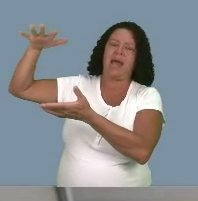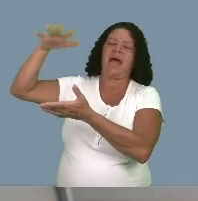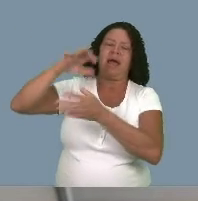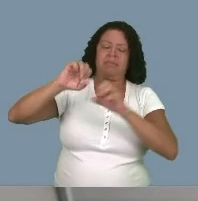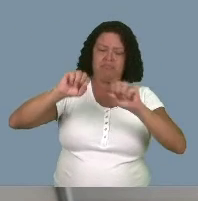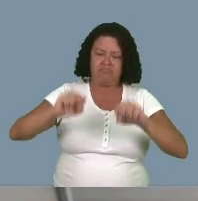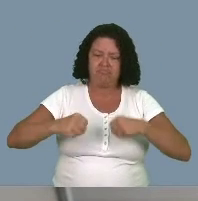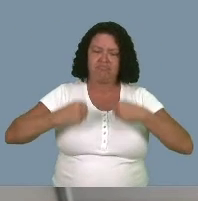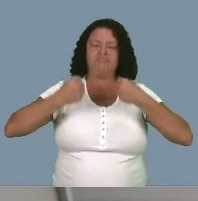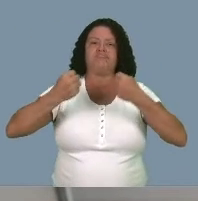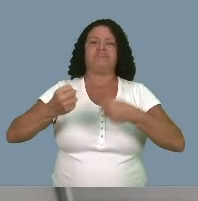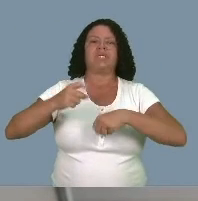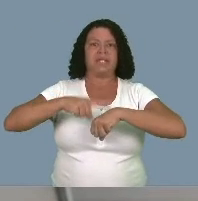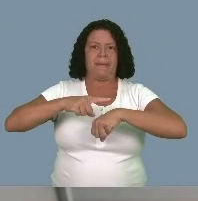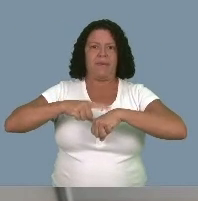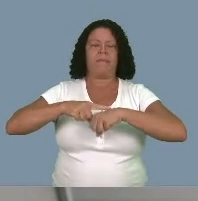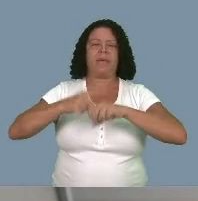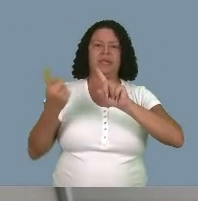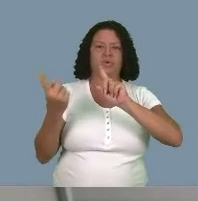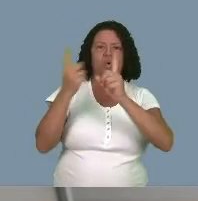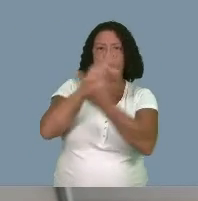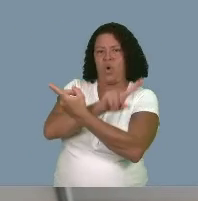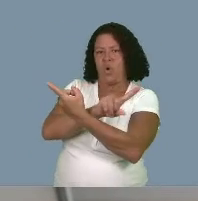superar esse momento de transição.